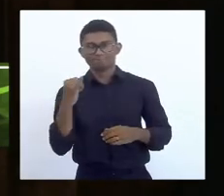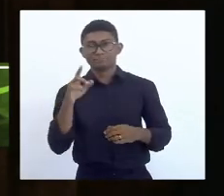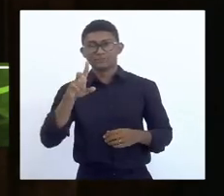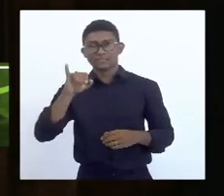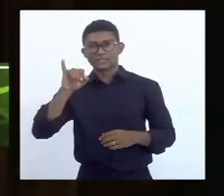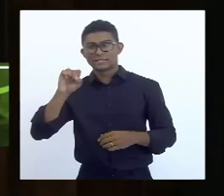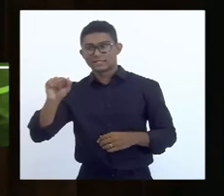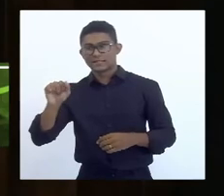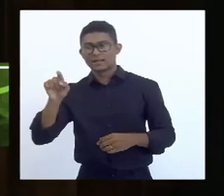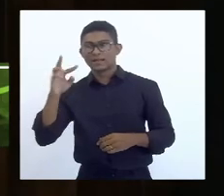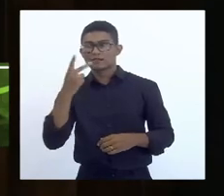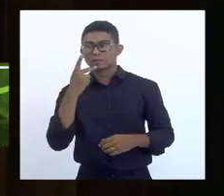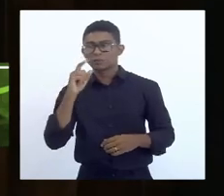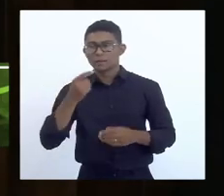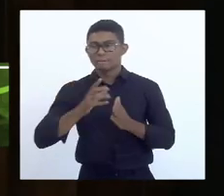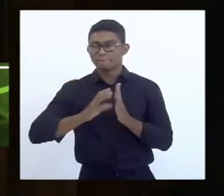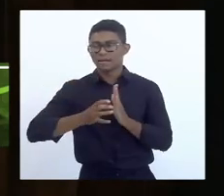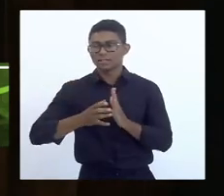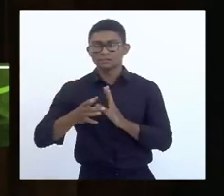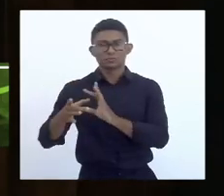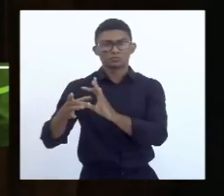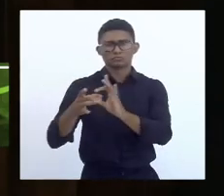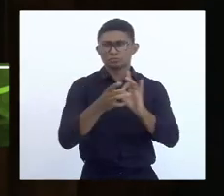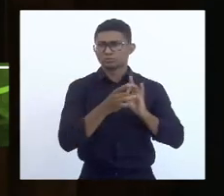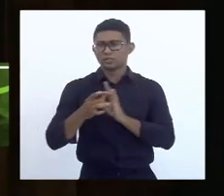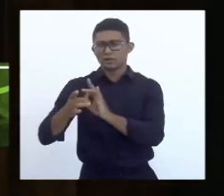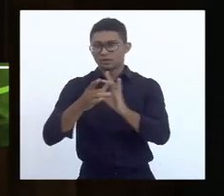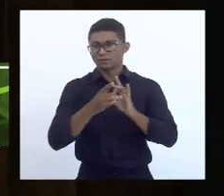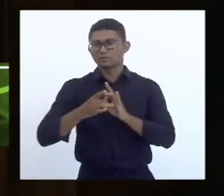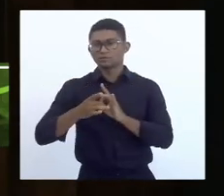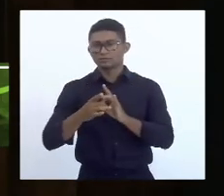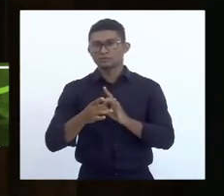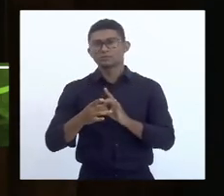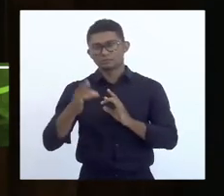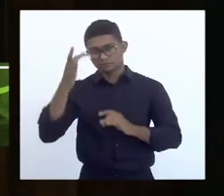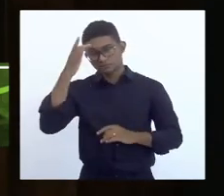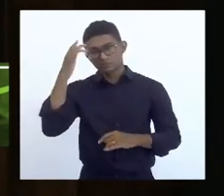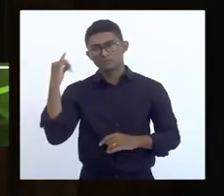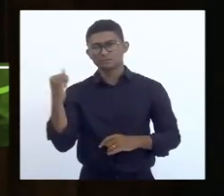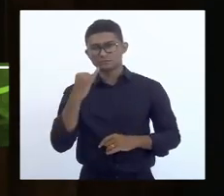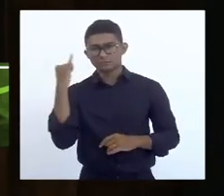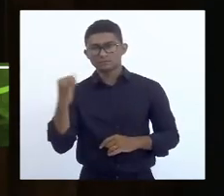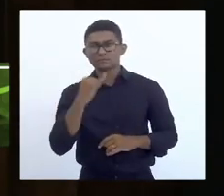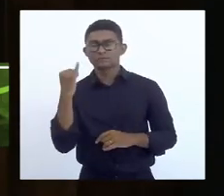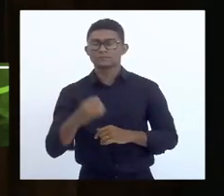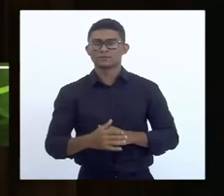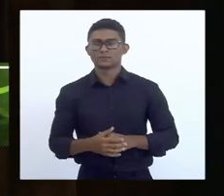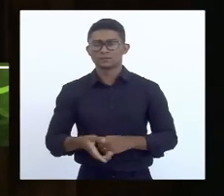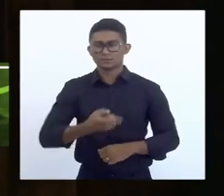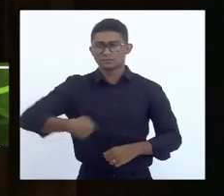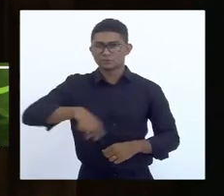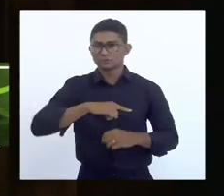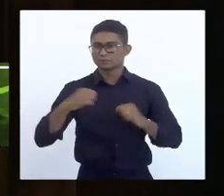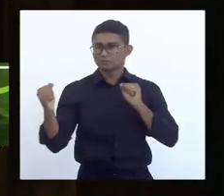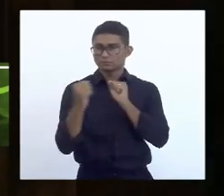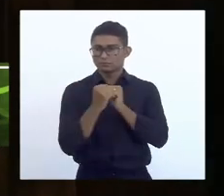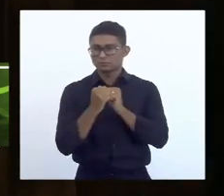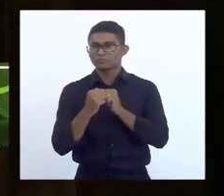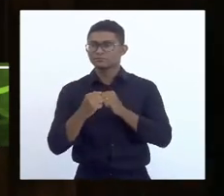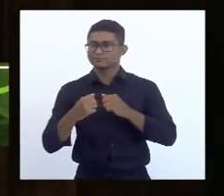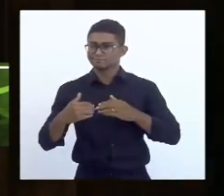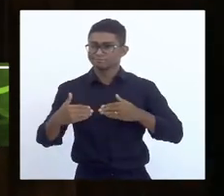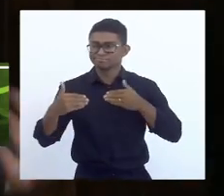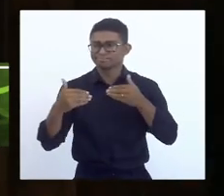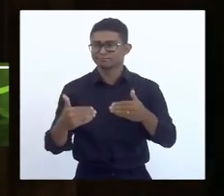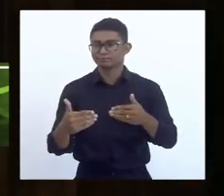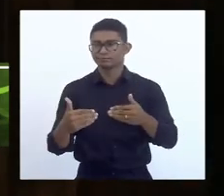uma articulação até suprapartidária para a gente se unir. Queria endossar essa solicitação, a gente caminhar junto em relação a isso.